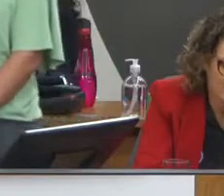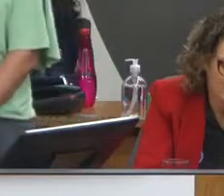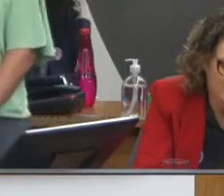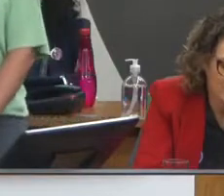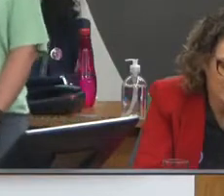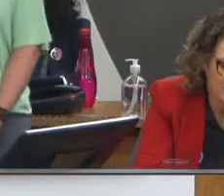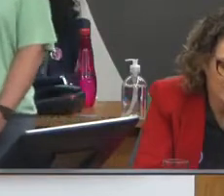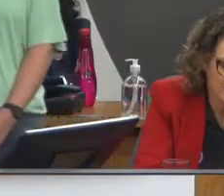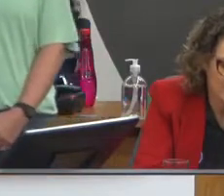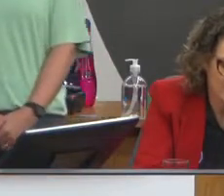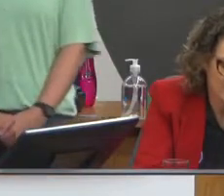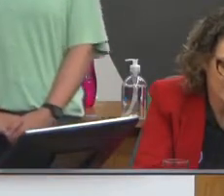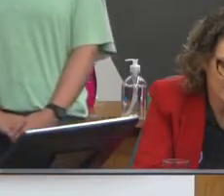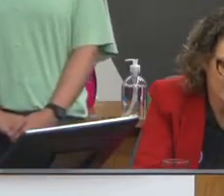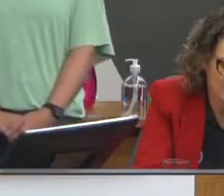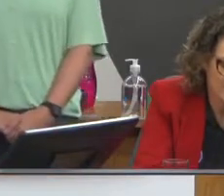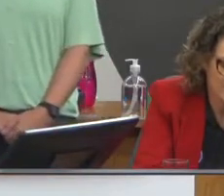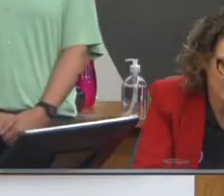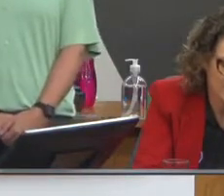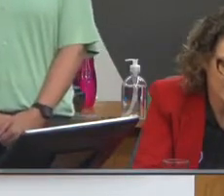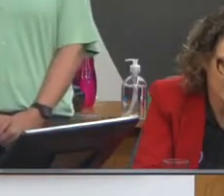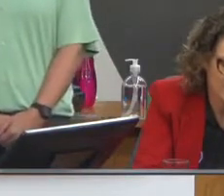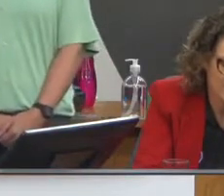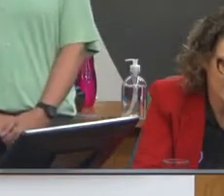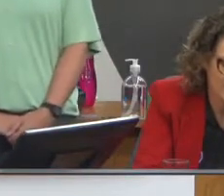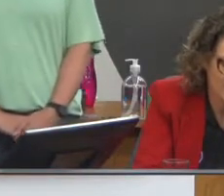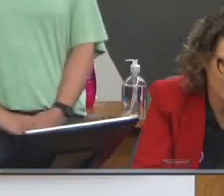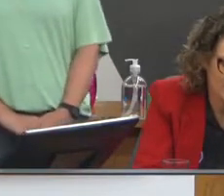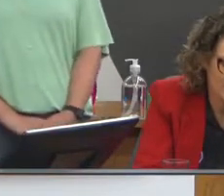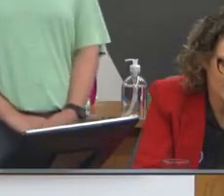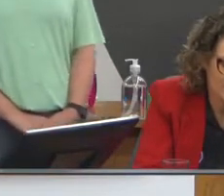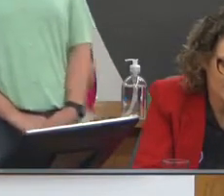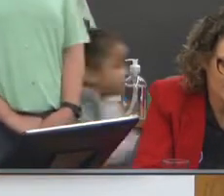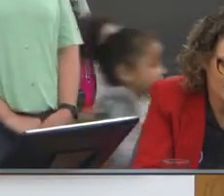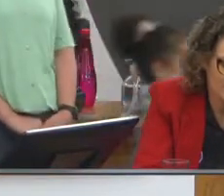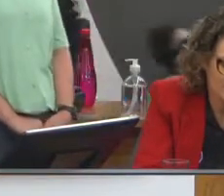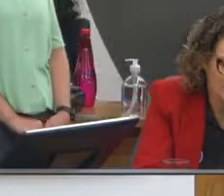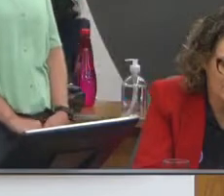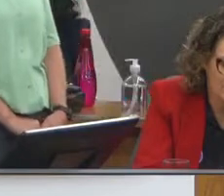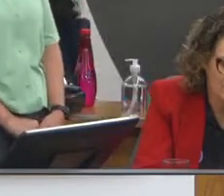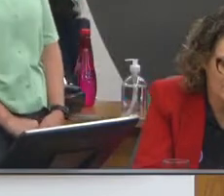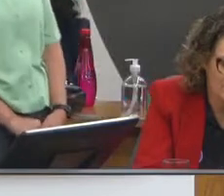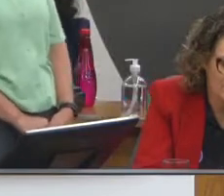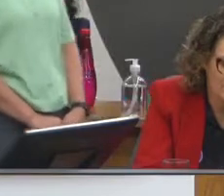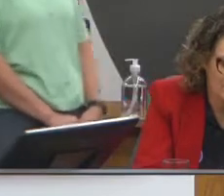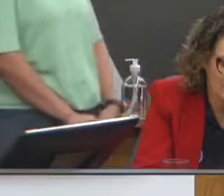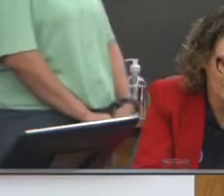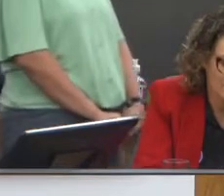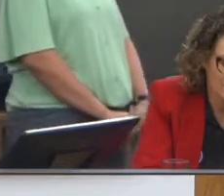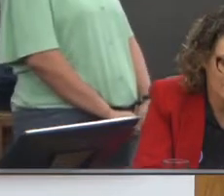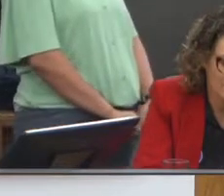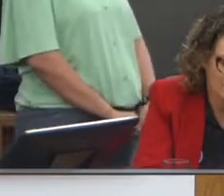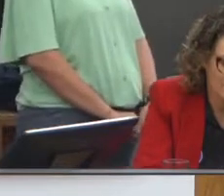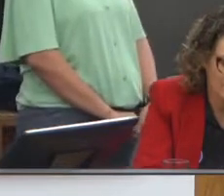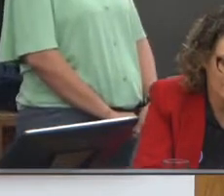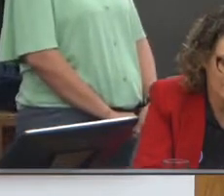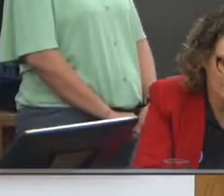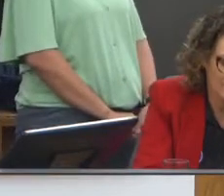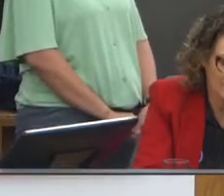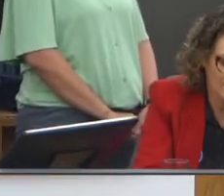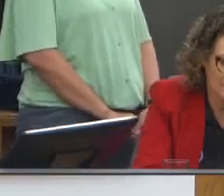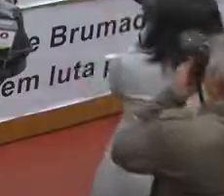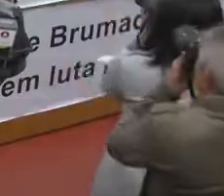deixar pode deixar e fecha só deixar aqui deixa eu só fazer uma exposição dela aí é uma foto